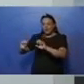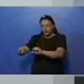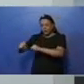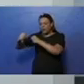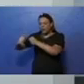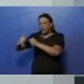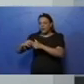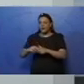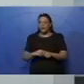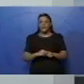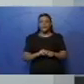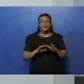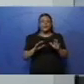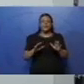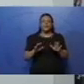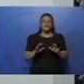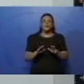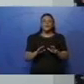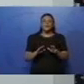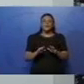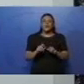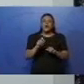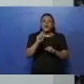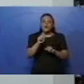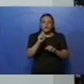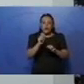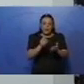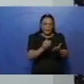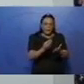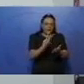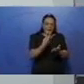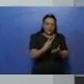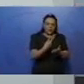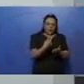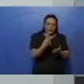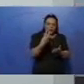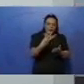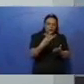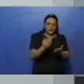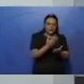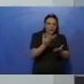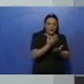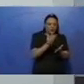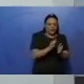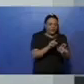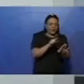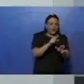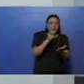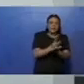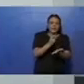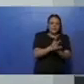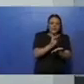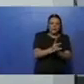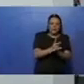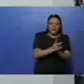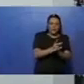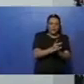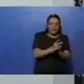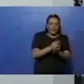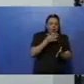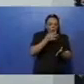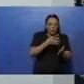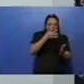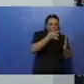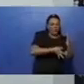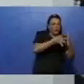editoriais localizam-se geralmente na segunda ou na terceira página. Não trazem assinatura, já que a responsabilidade por seu comentário é do jornal como um